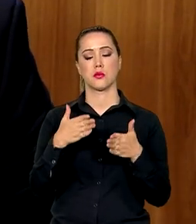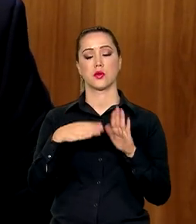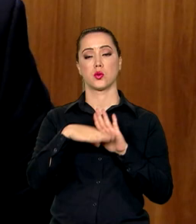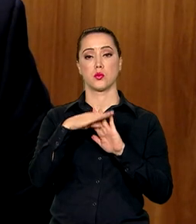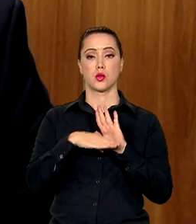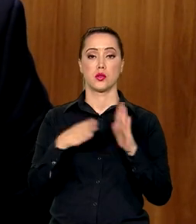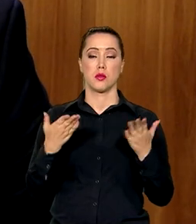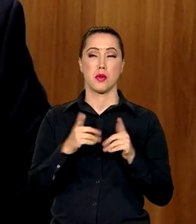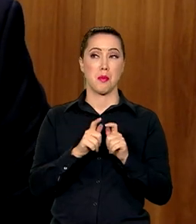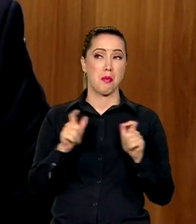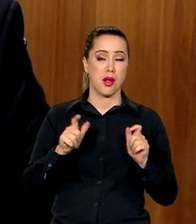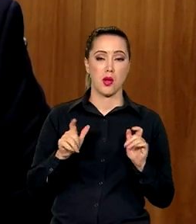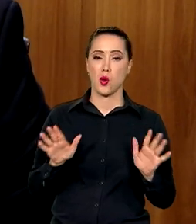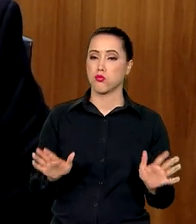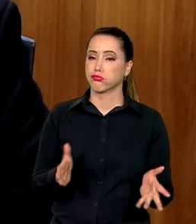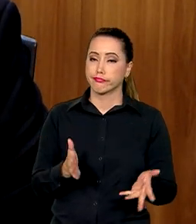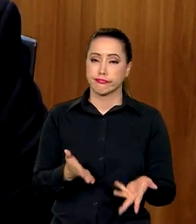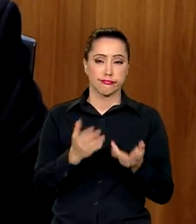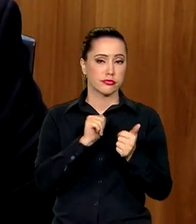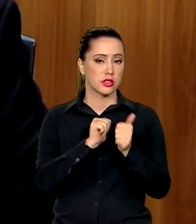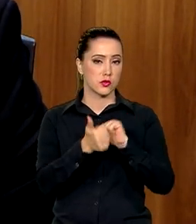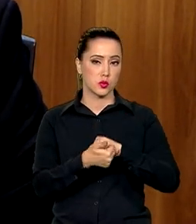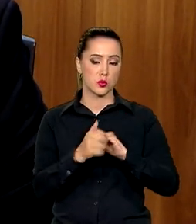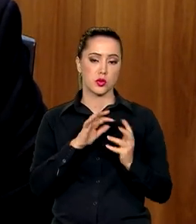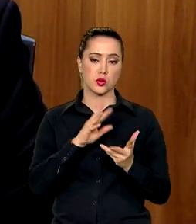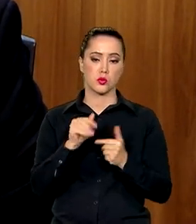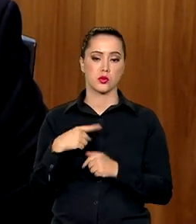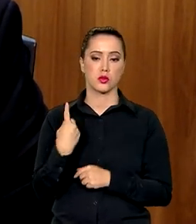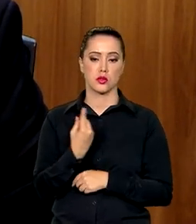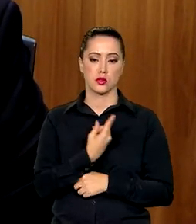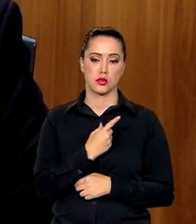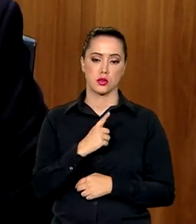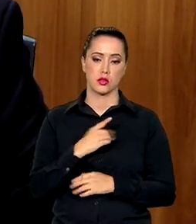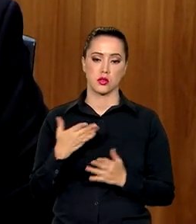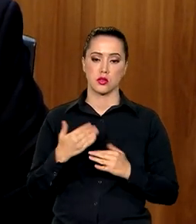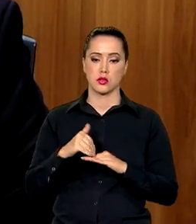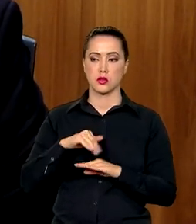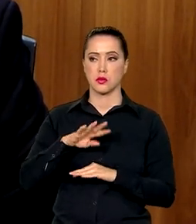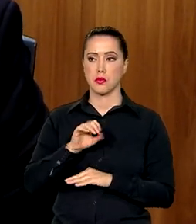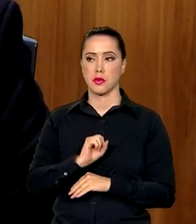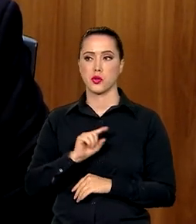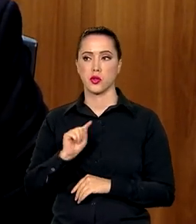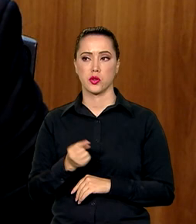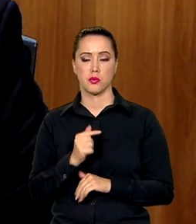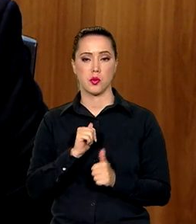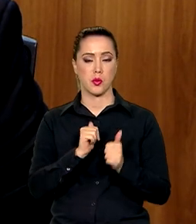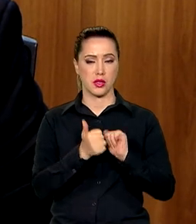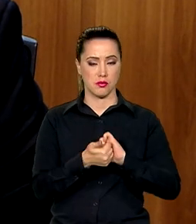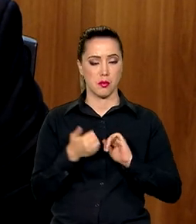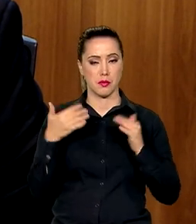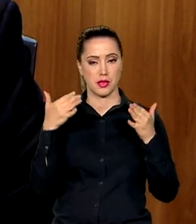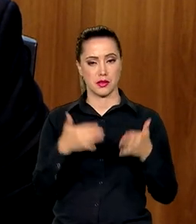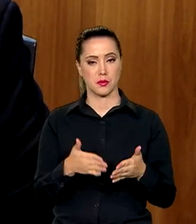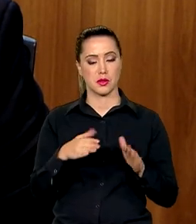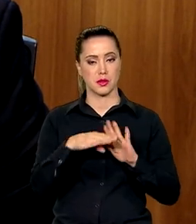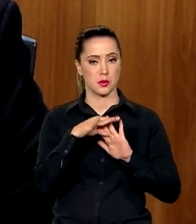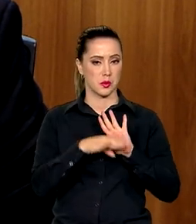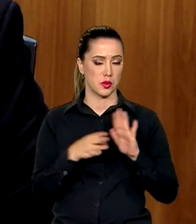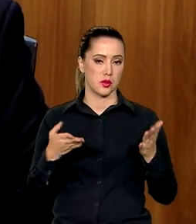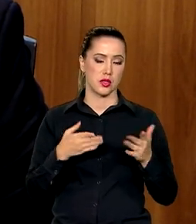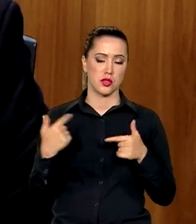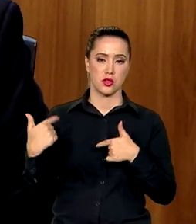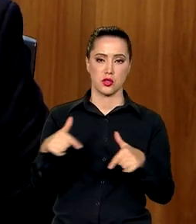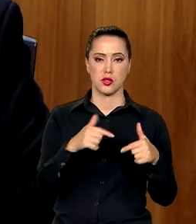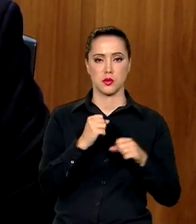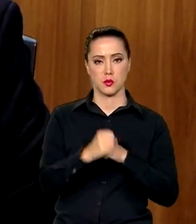programa de incentivo ao esporte do mundo nós temos hoje mais de 8.000 atletas que fazem parte desse programa e estamos trabalhando